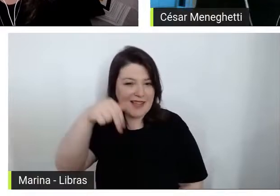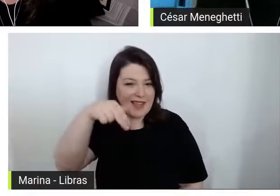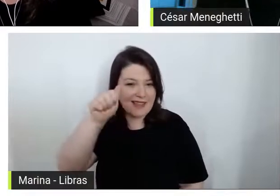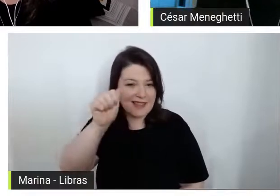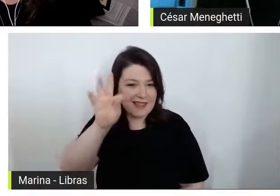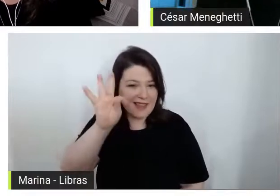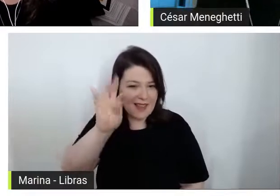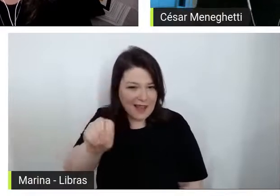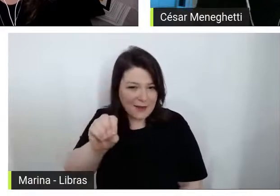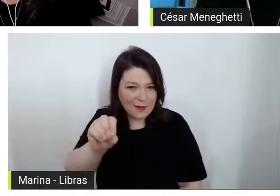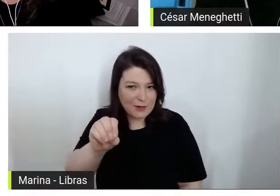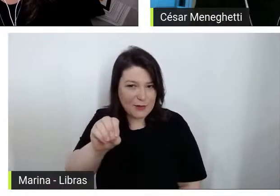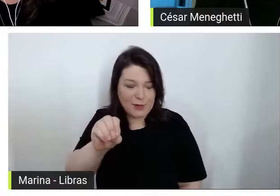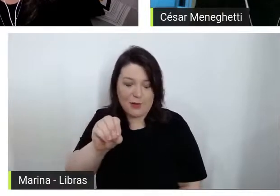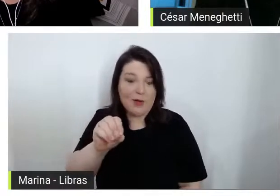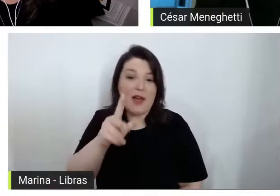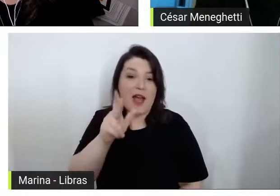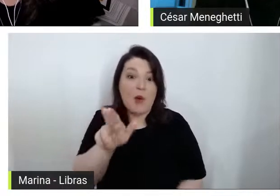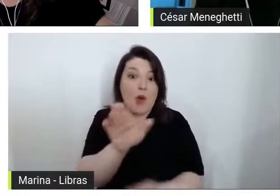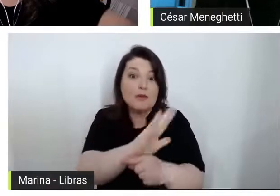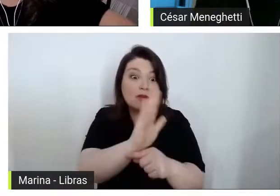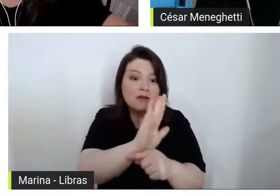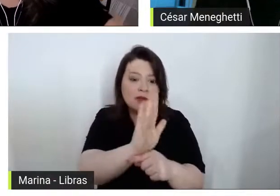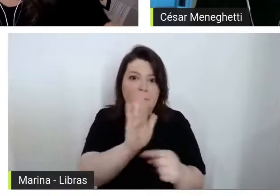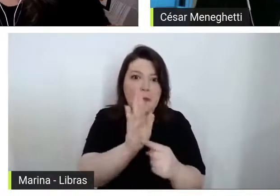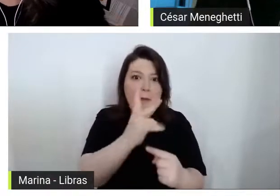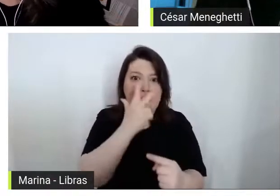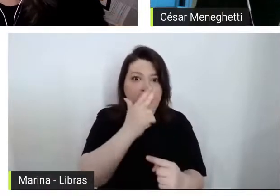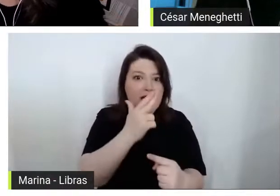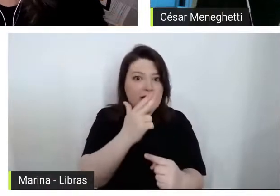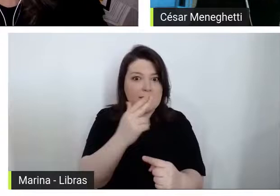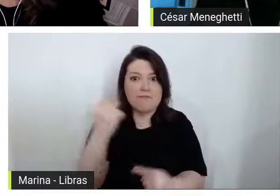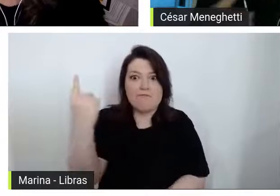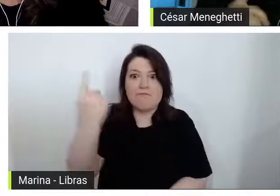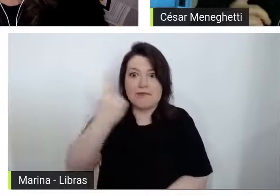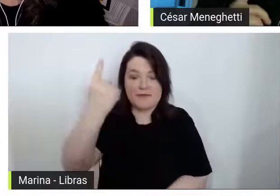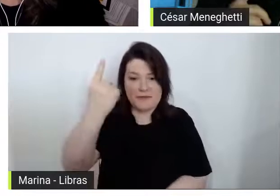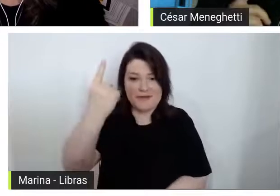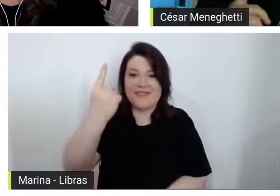cinematográfico de primeira linha, né? Então, bom.